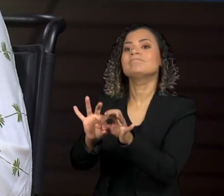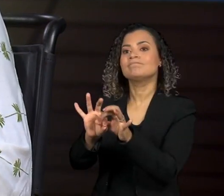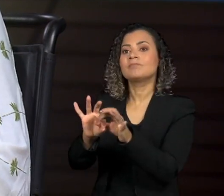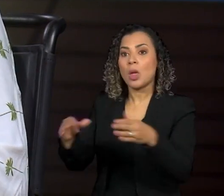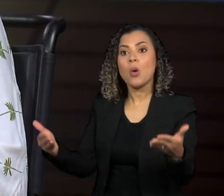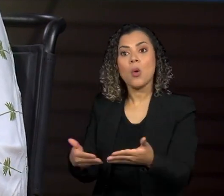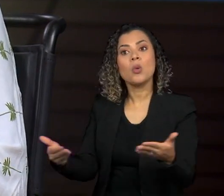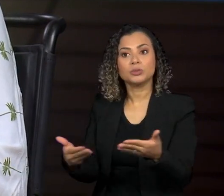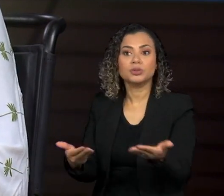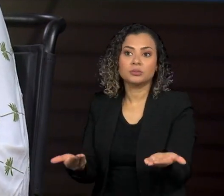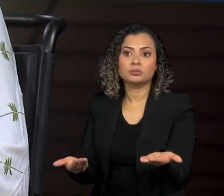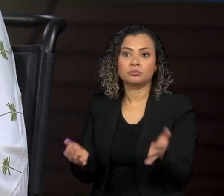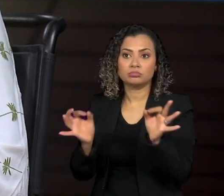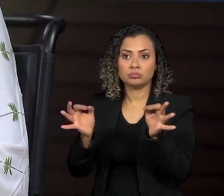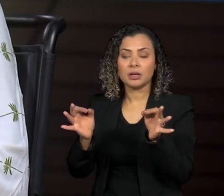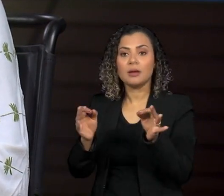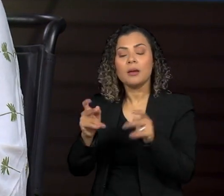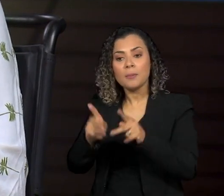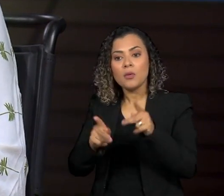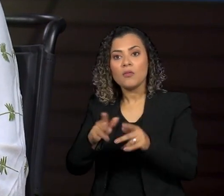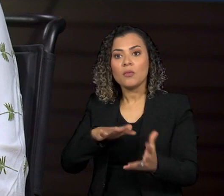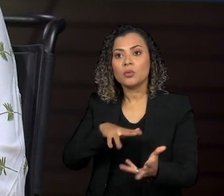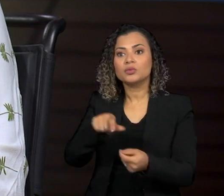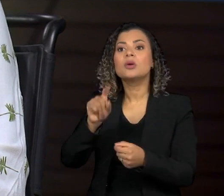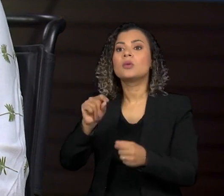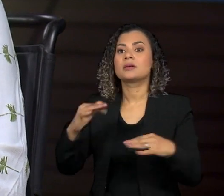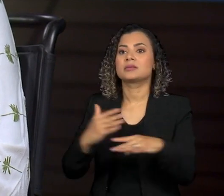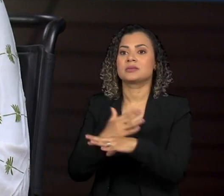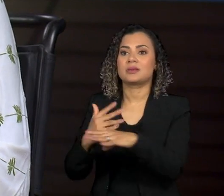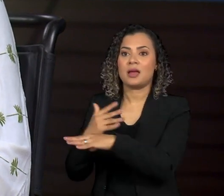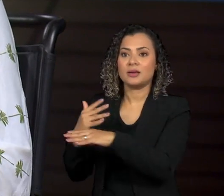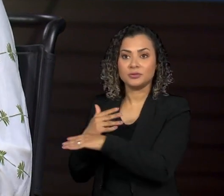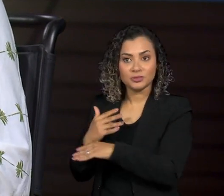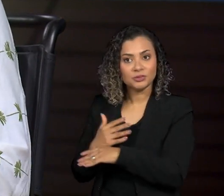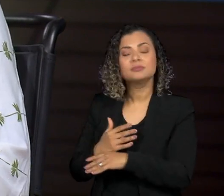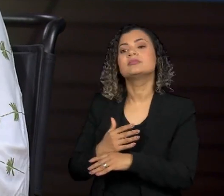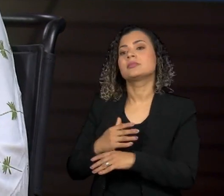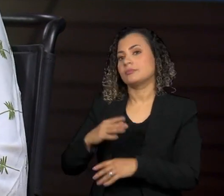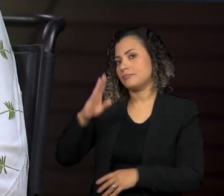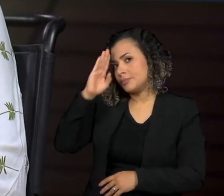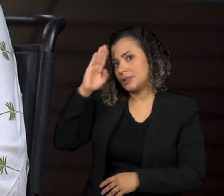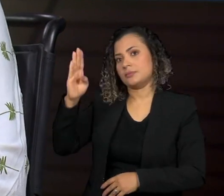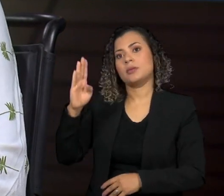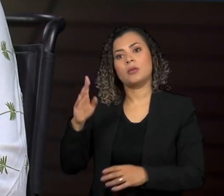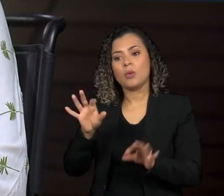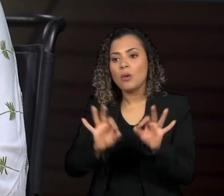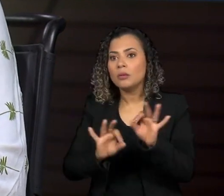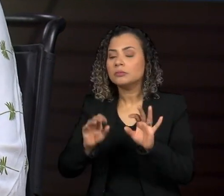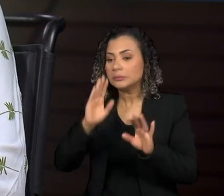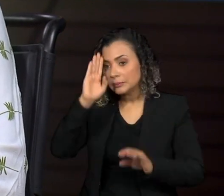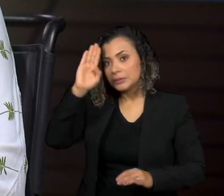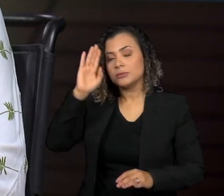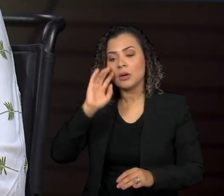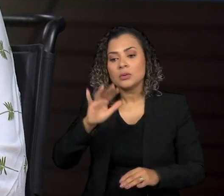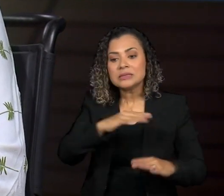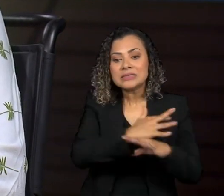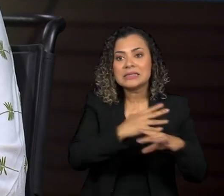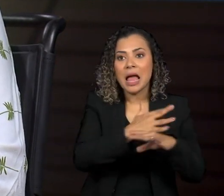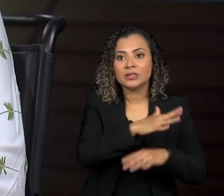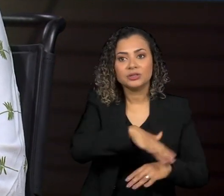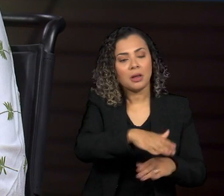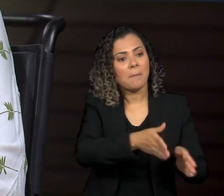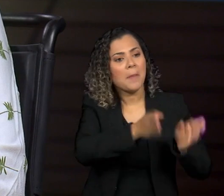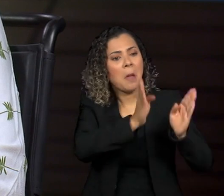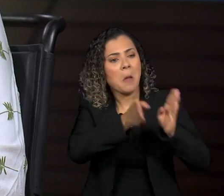a grande parte da população mundial está em áreas urbanas, cada vez mais urbanizadas, mas